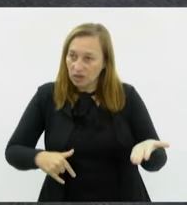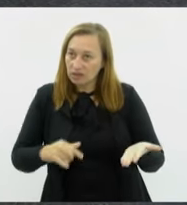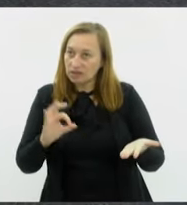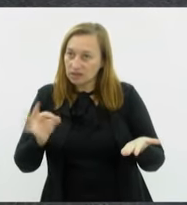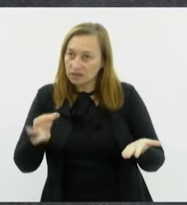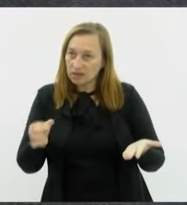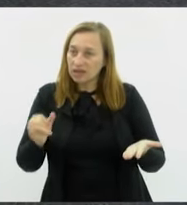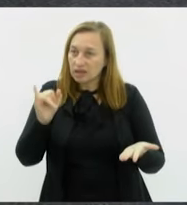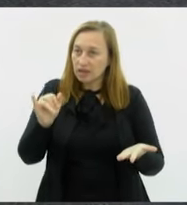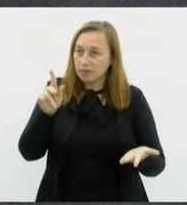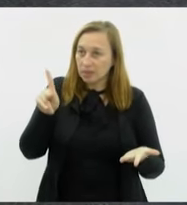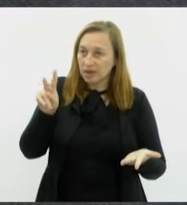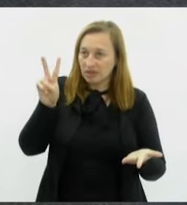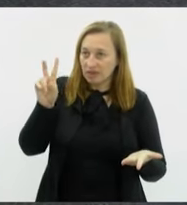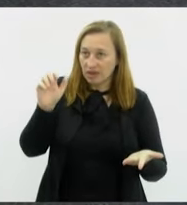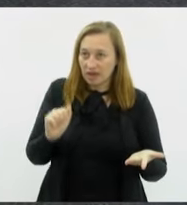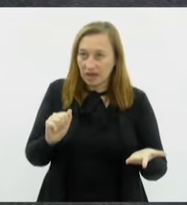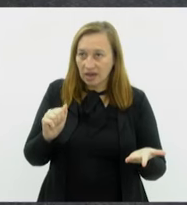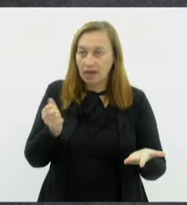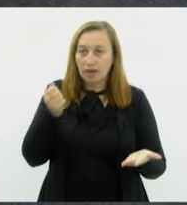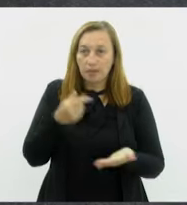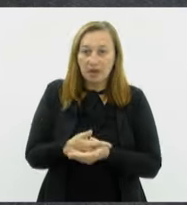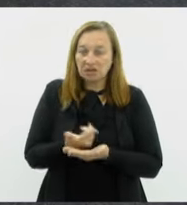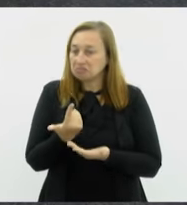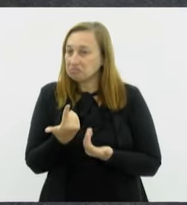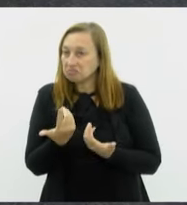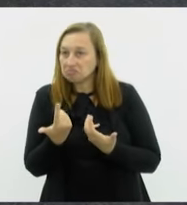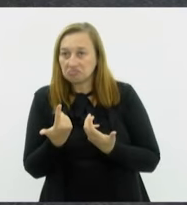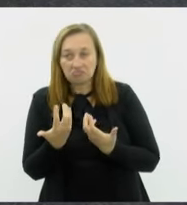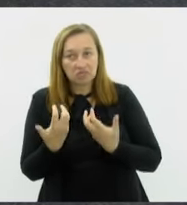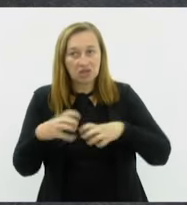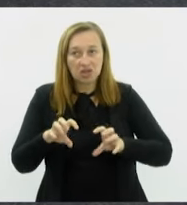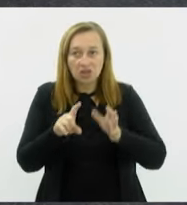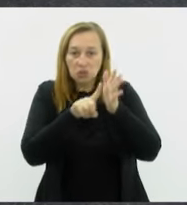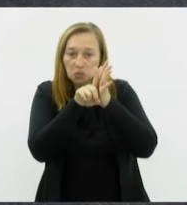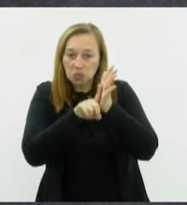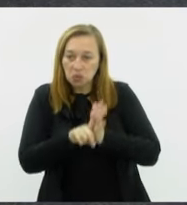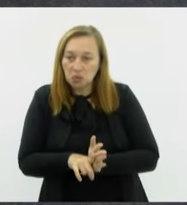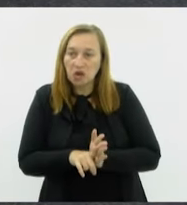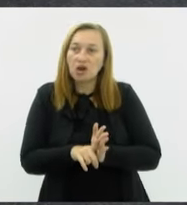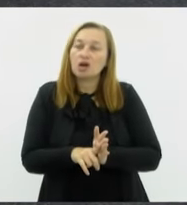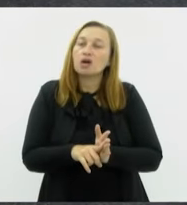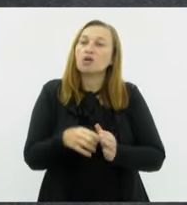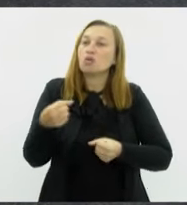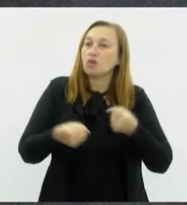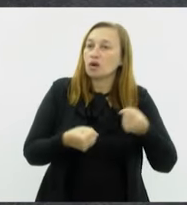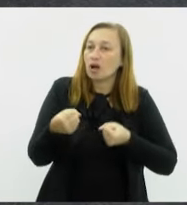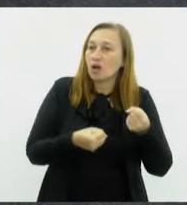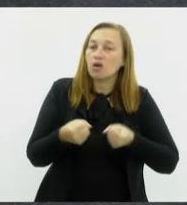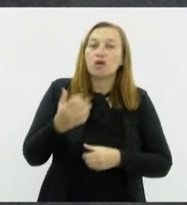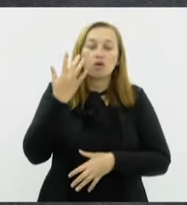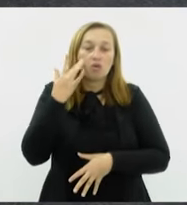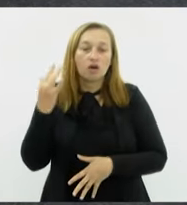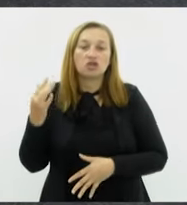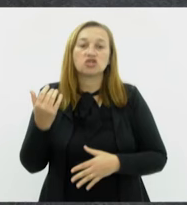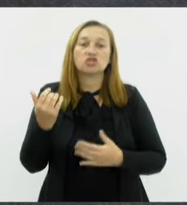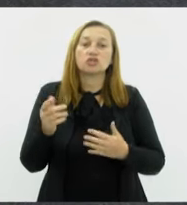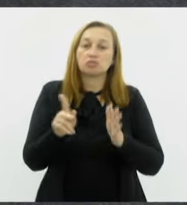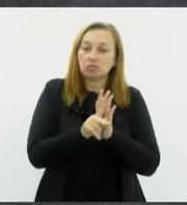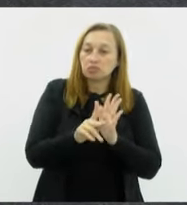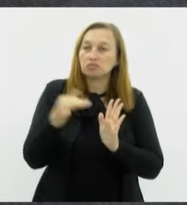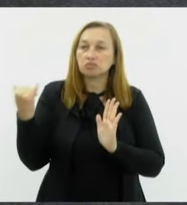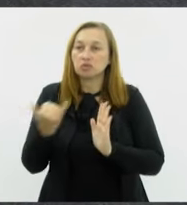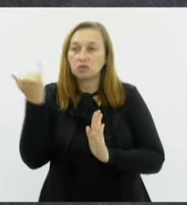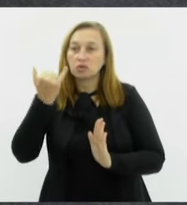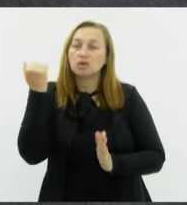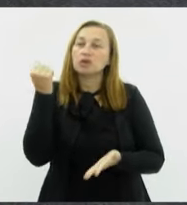IPVA pago não queriam nem mais examinar o carro. Então, acho que esse projeto é um projeto importante, que fala da questão